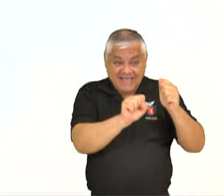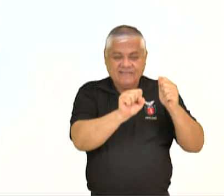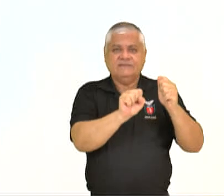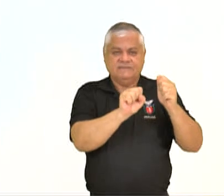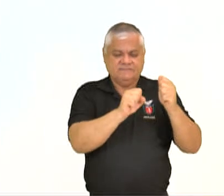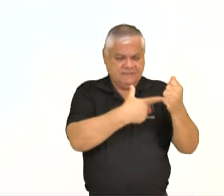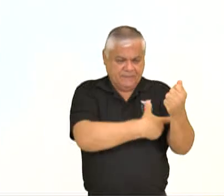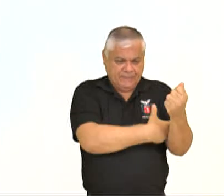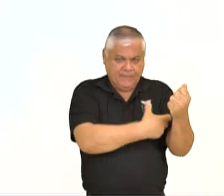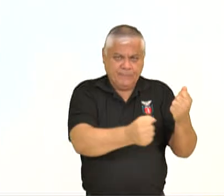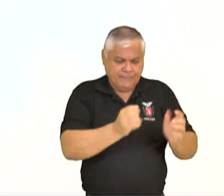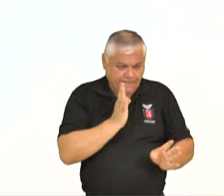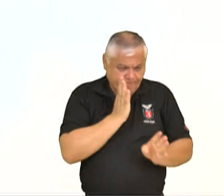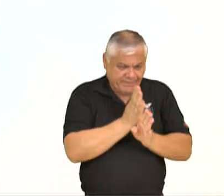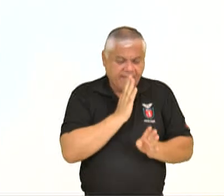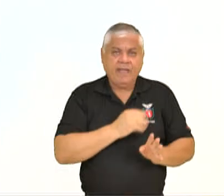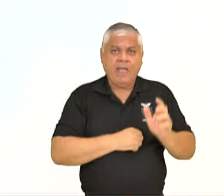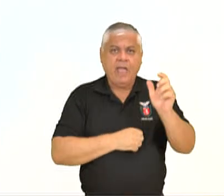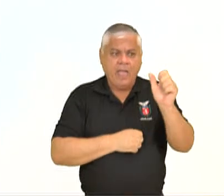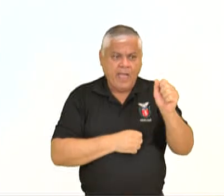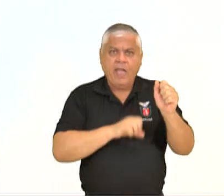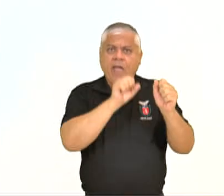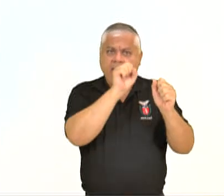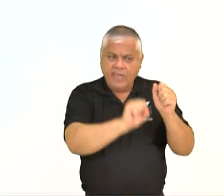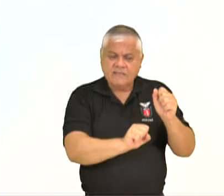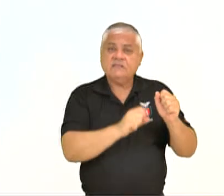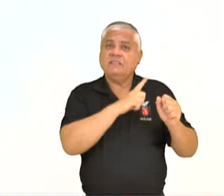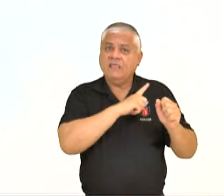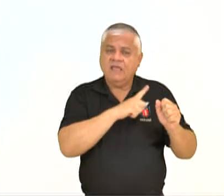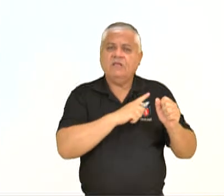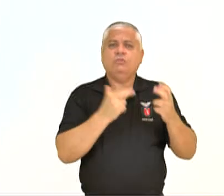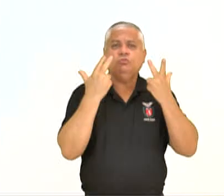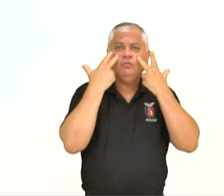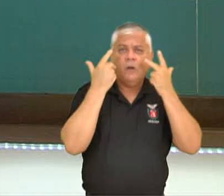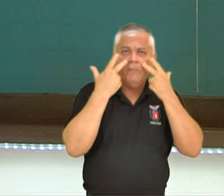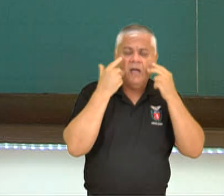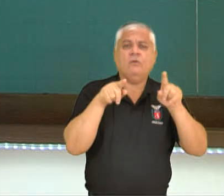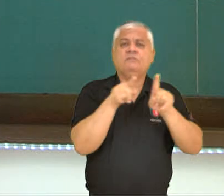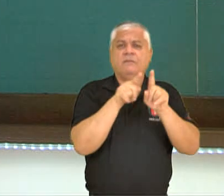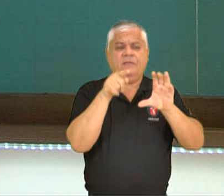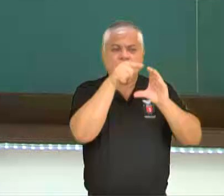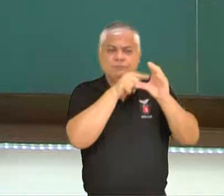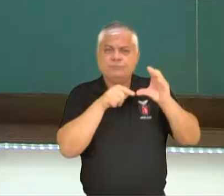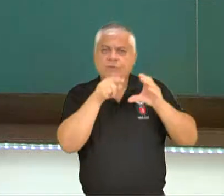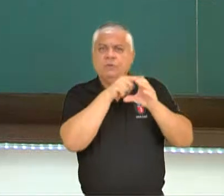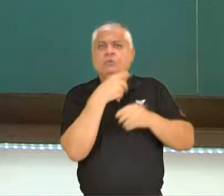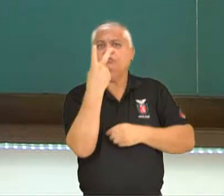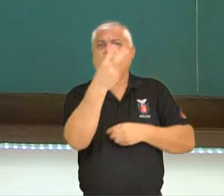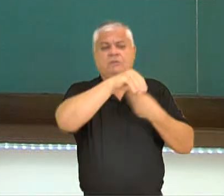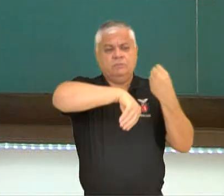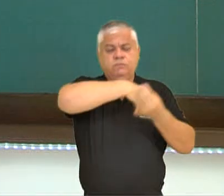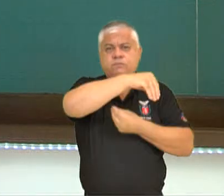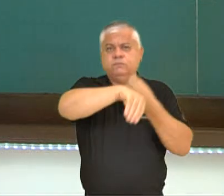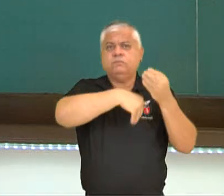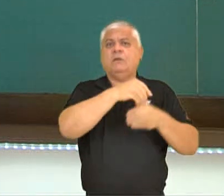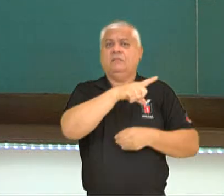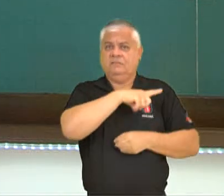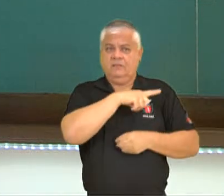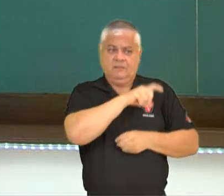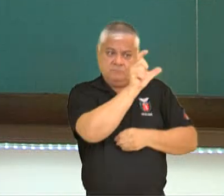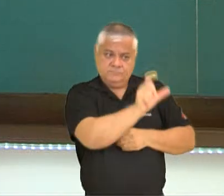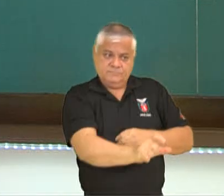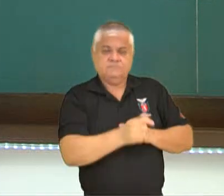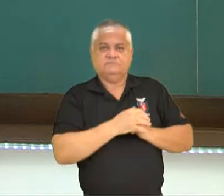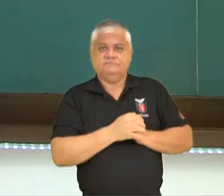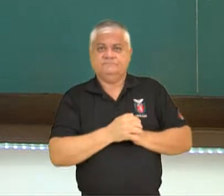da pessoa, os dois fenótipos. Ela tem tanto hemácias normais quanto hemácias com característica falciforme. A pessoa que tem o